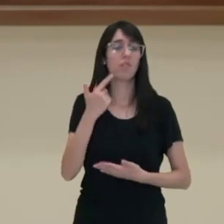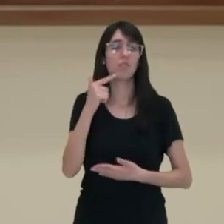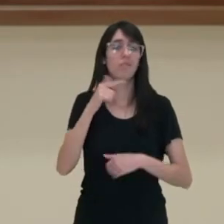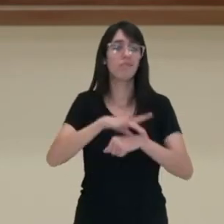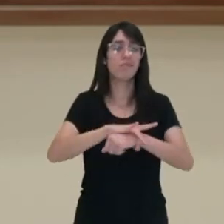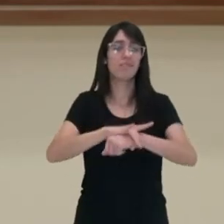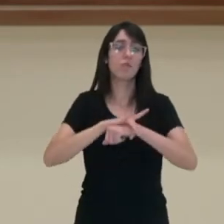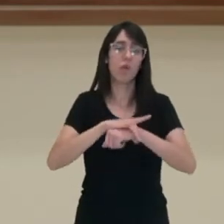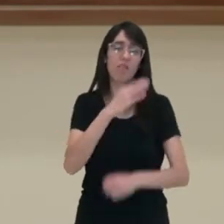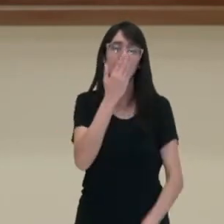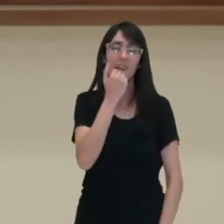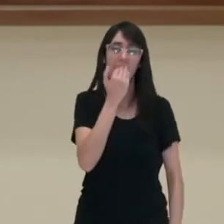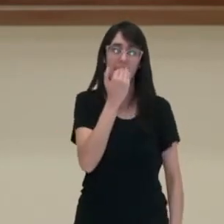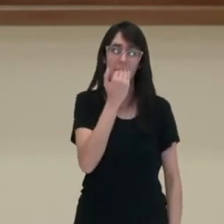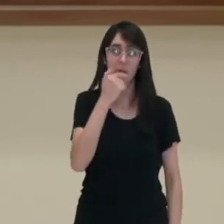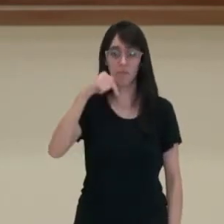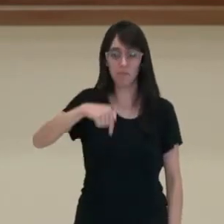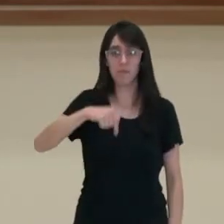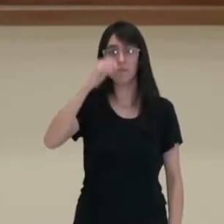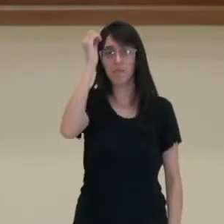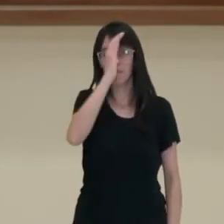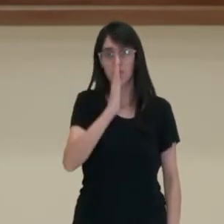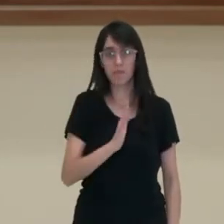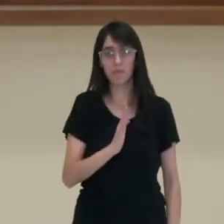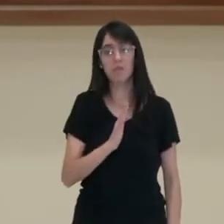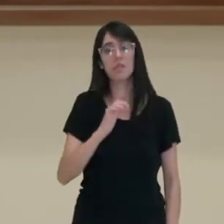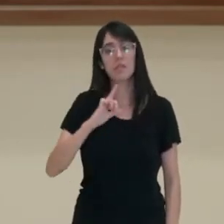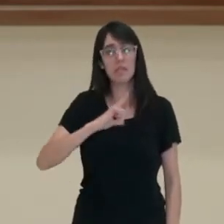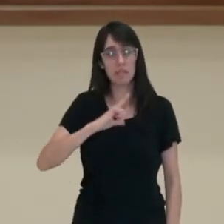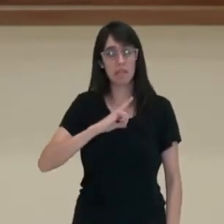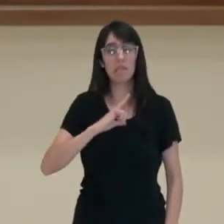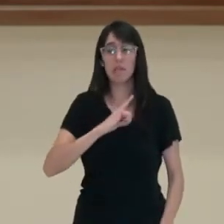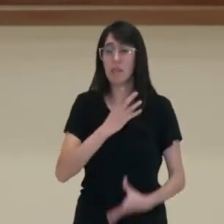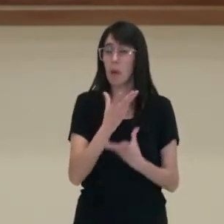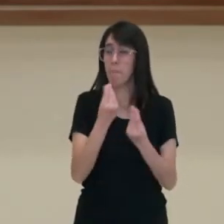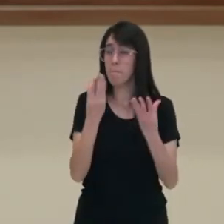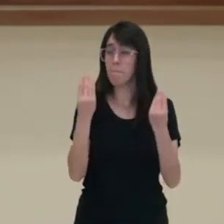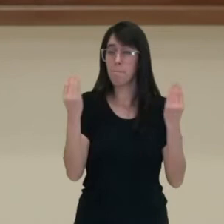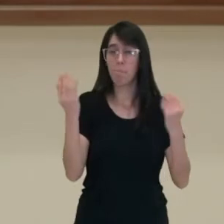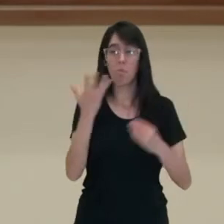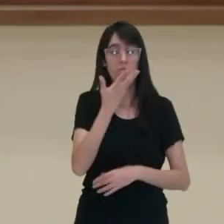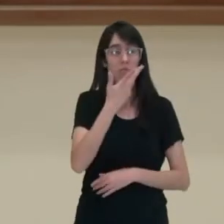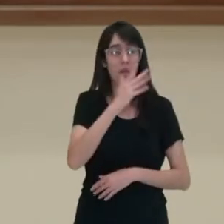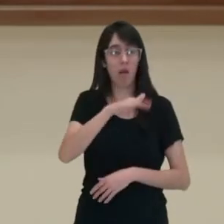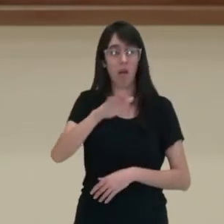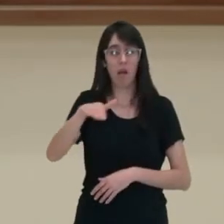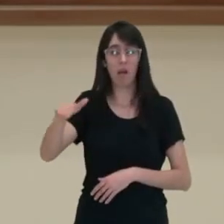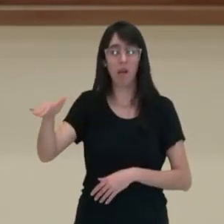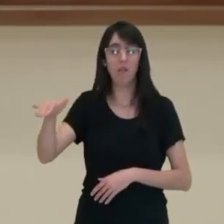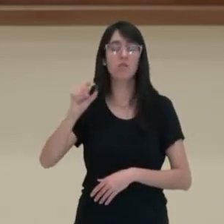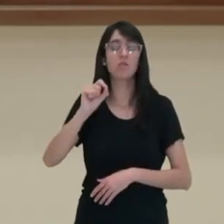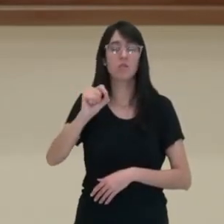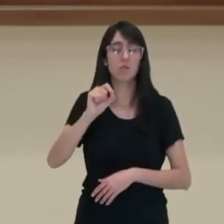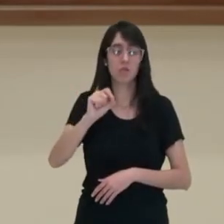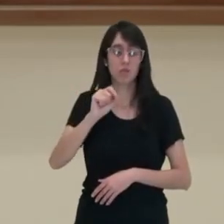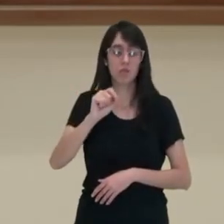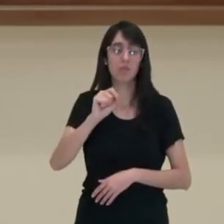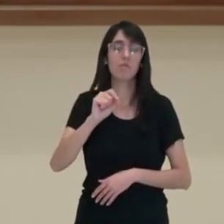No nosso país é bem alto o índice de crianças que estão